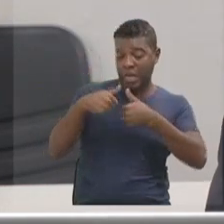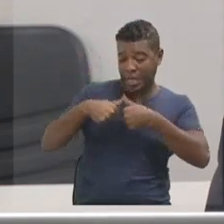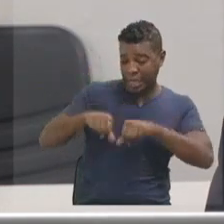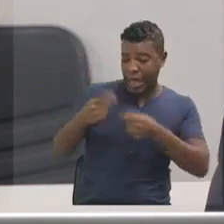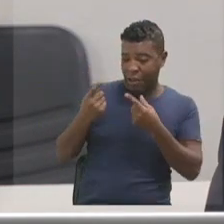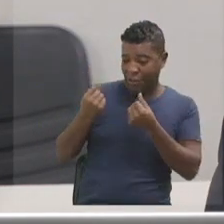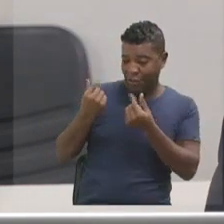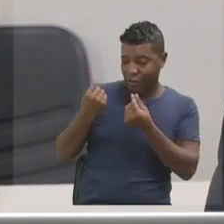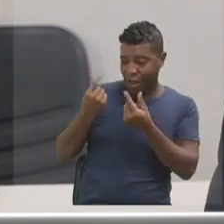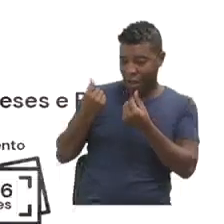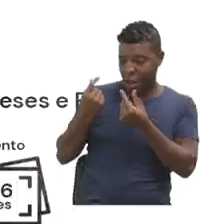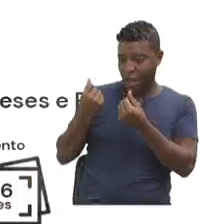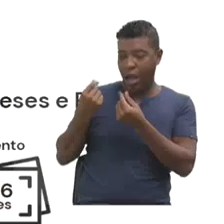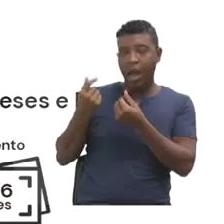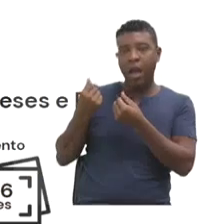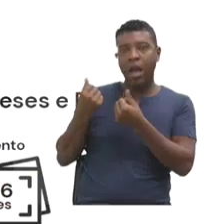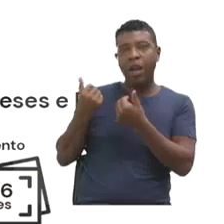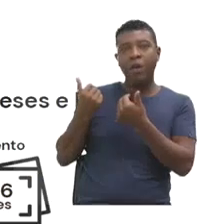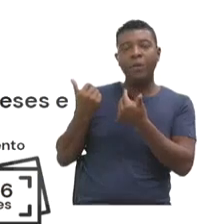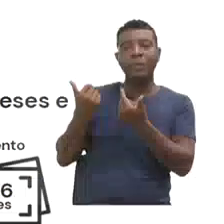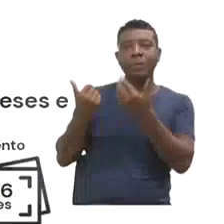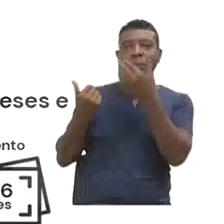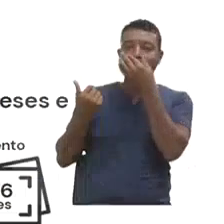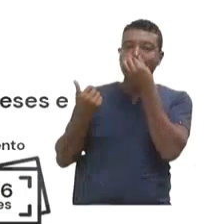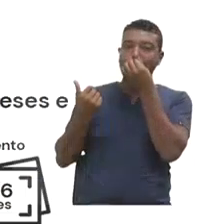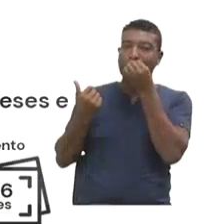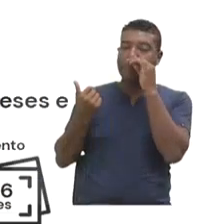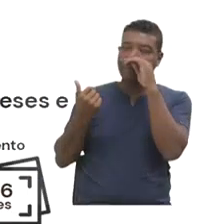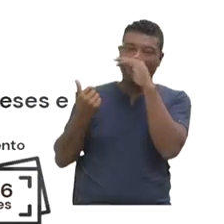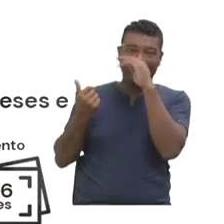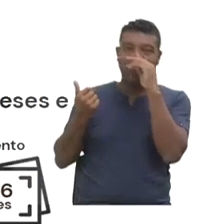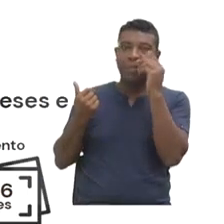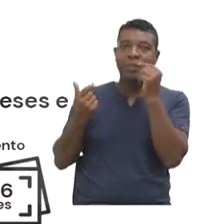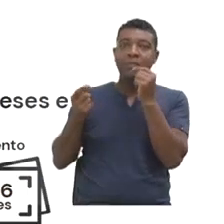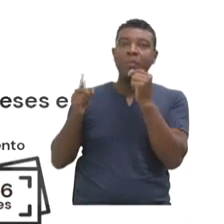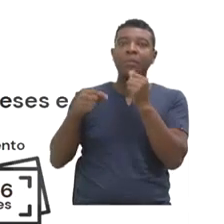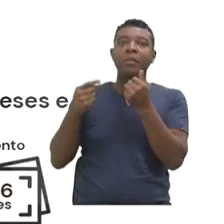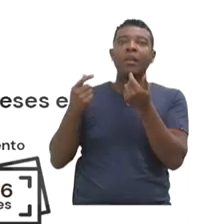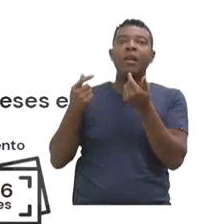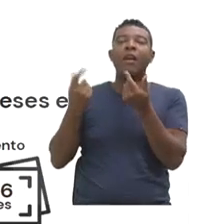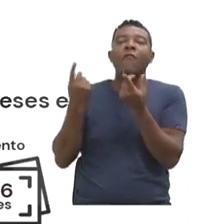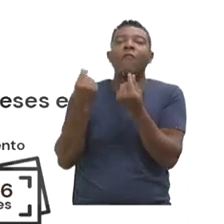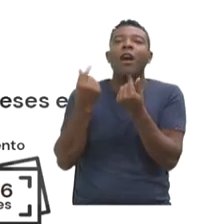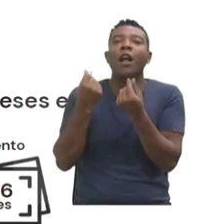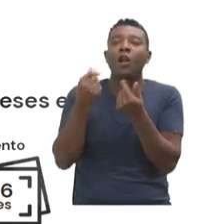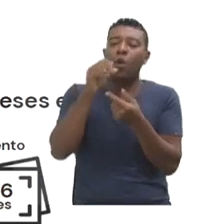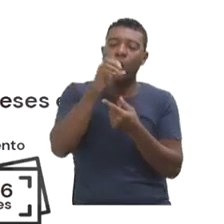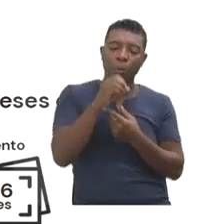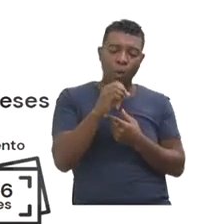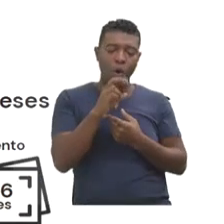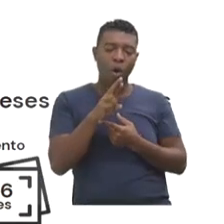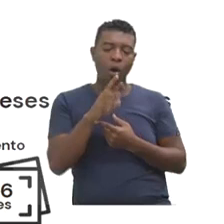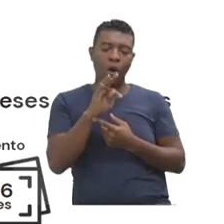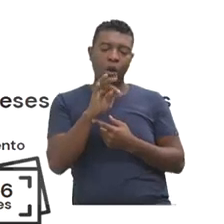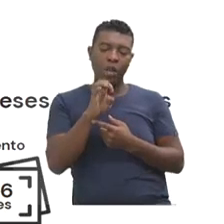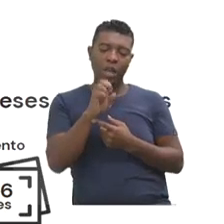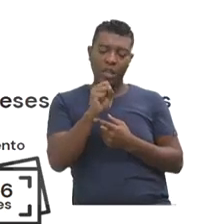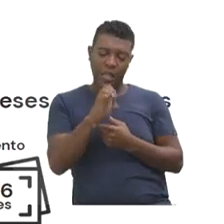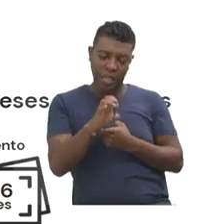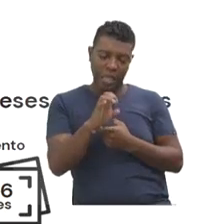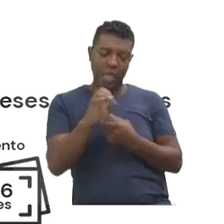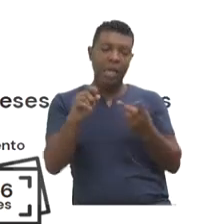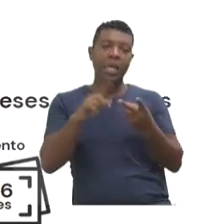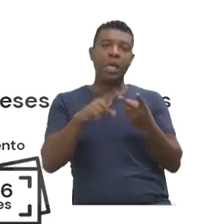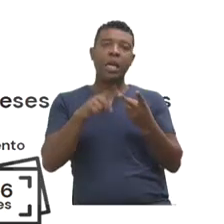vinculados as ações de hortas e próteses físicas e